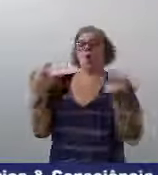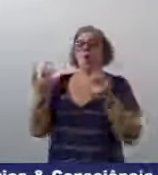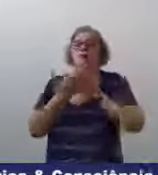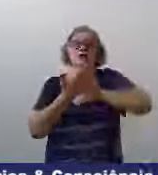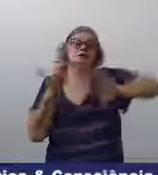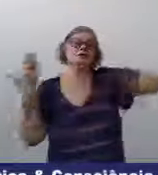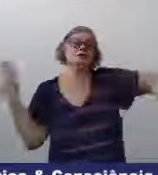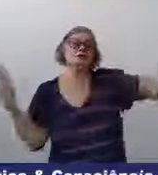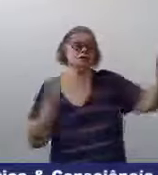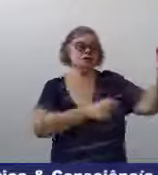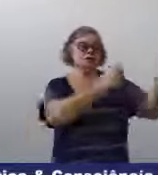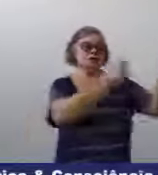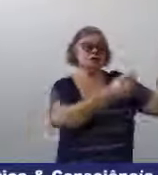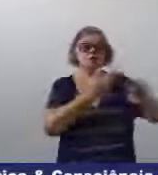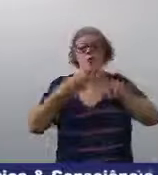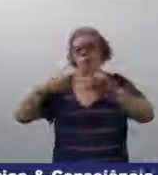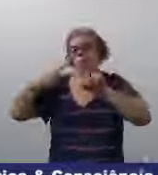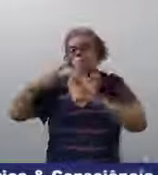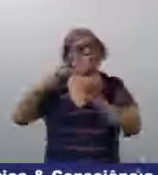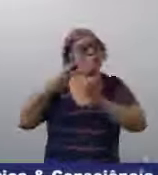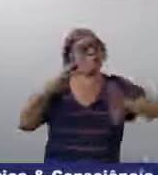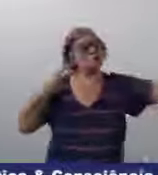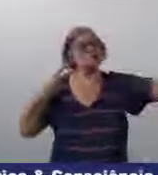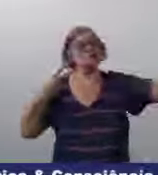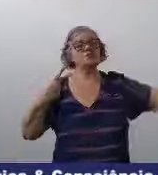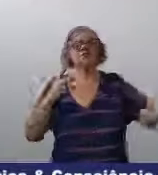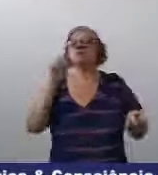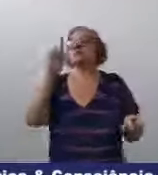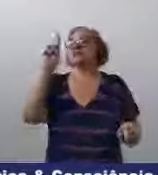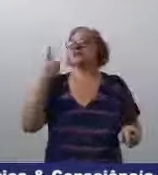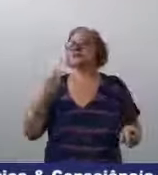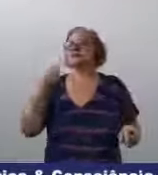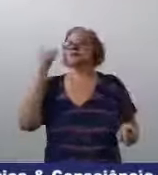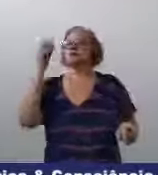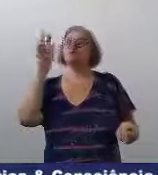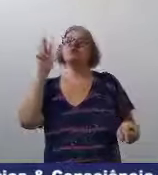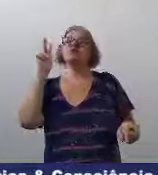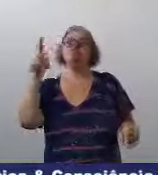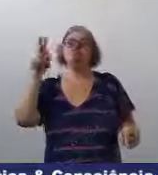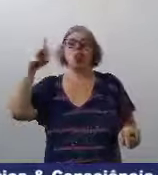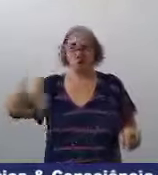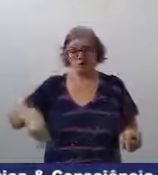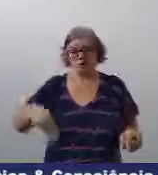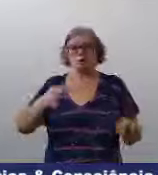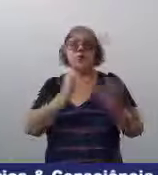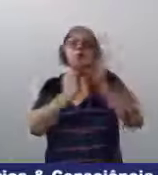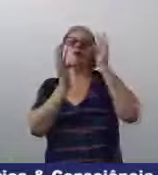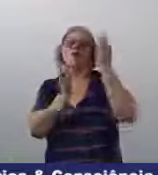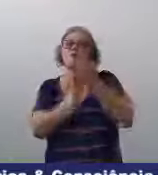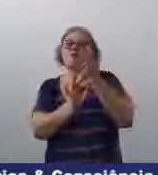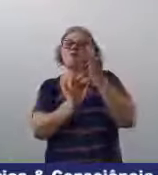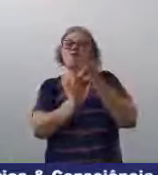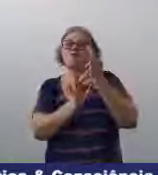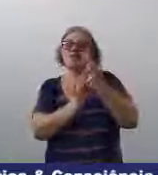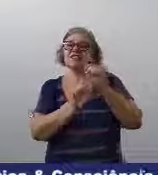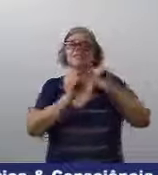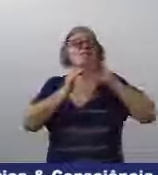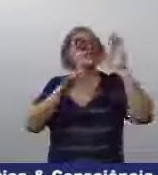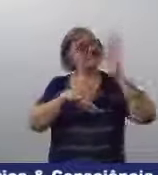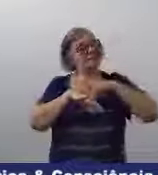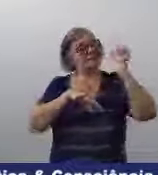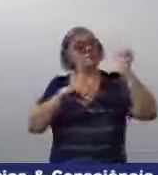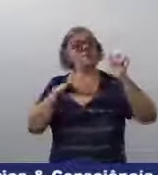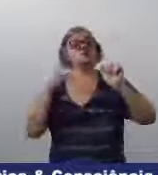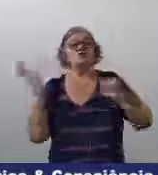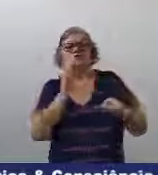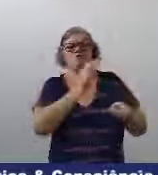hora. De acordo que eles se afastam um do outro, 120 km em cada hora, isso é o que em física se chama